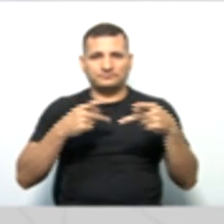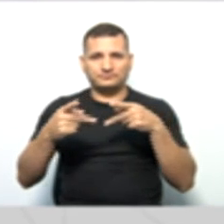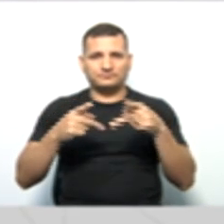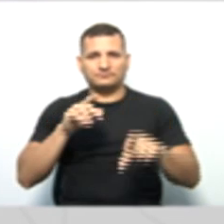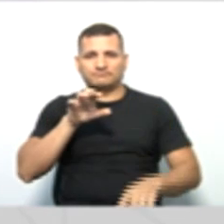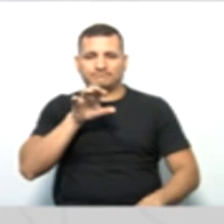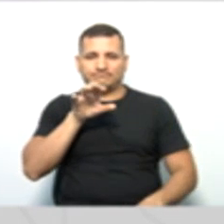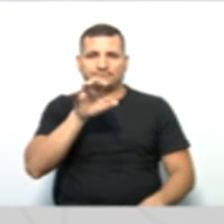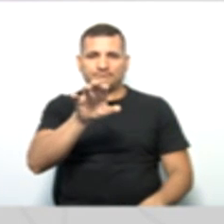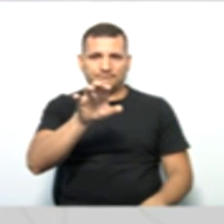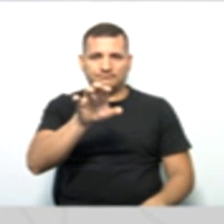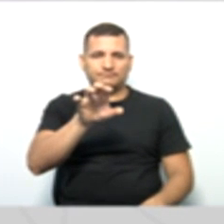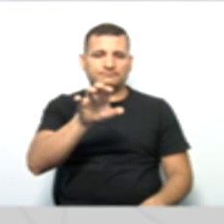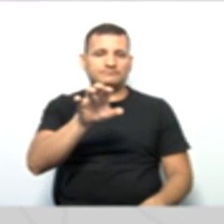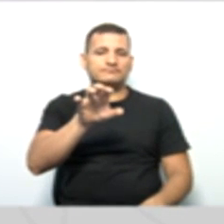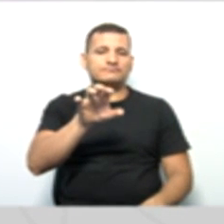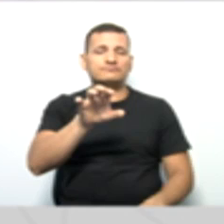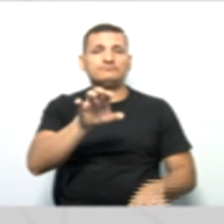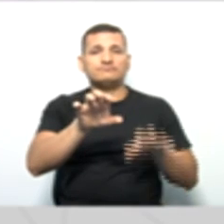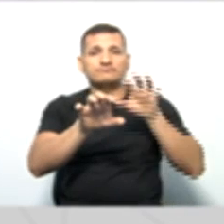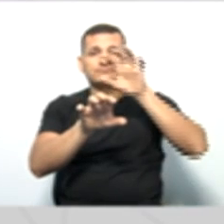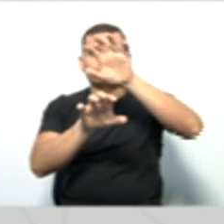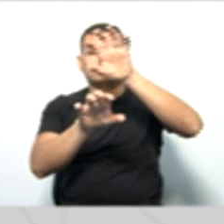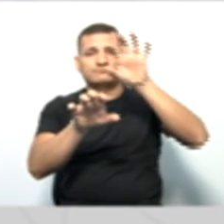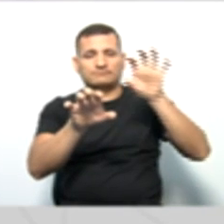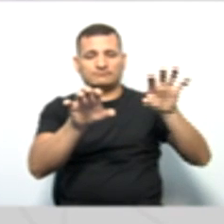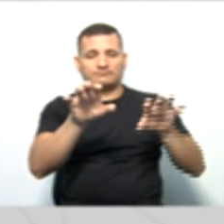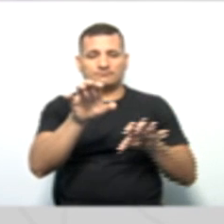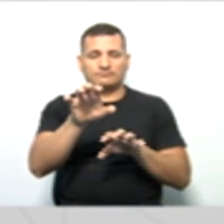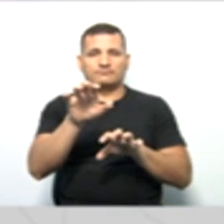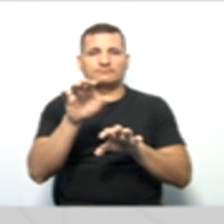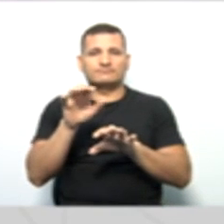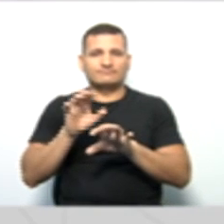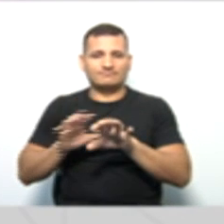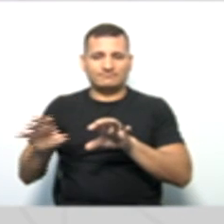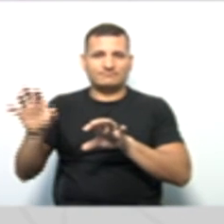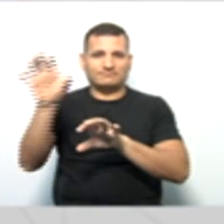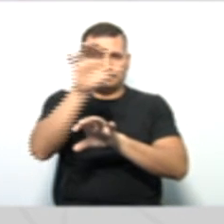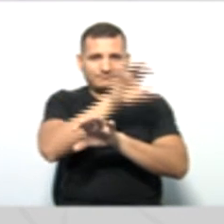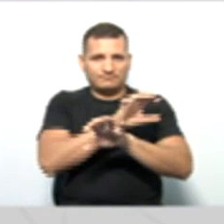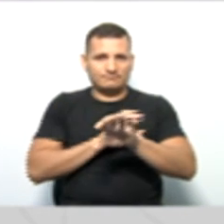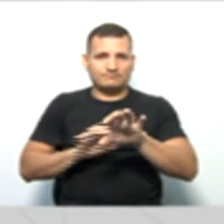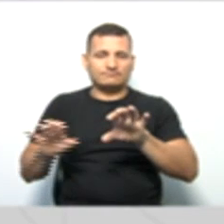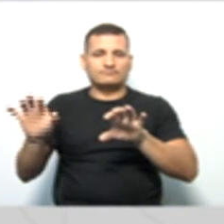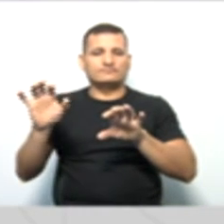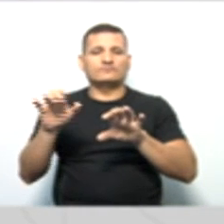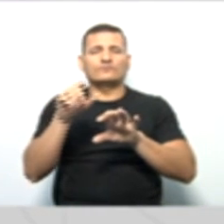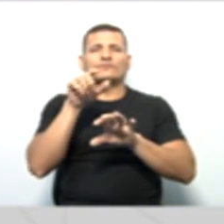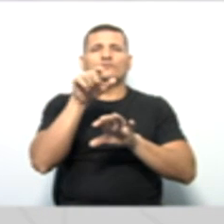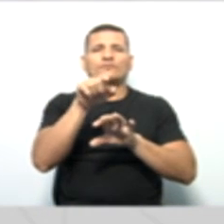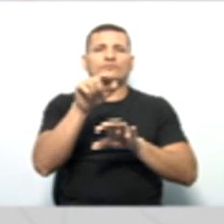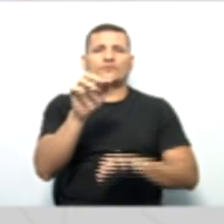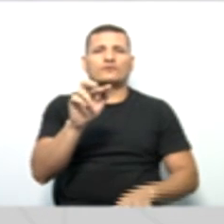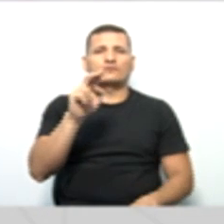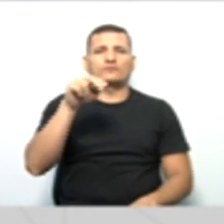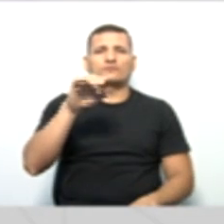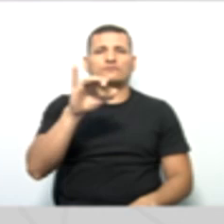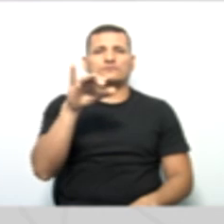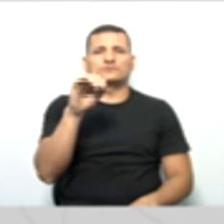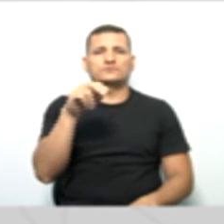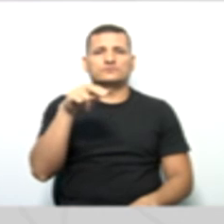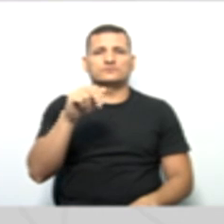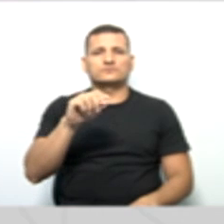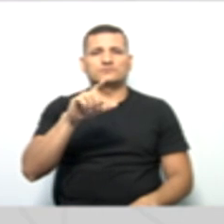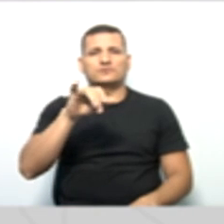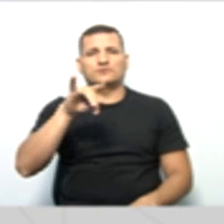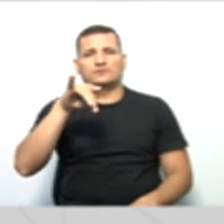E aí entra aqui um atributo, aqui em cima, ó, anotem aí, gente, funcionalidade, tá? Os slides estão